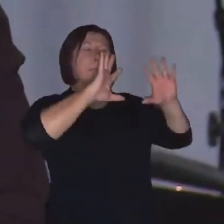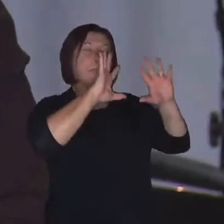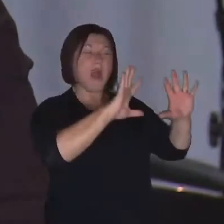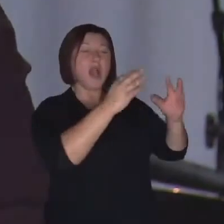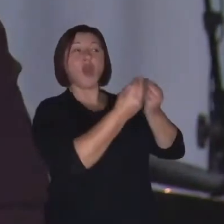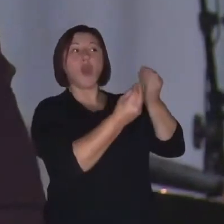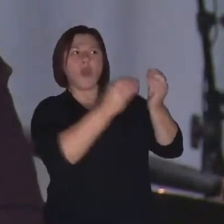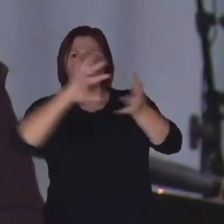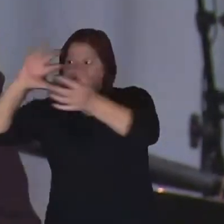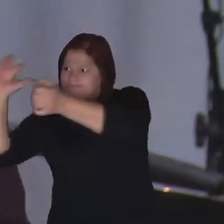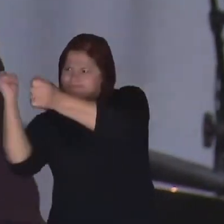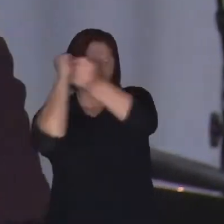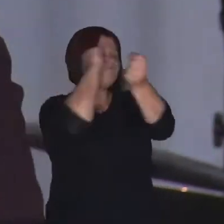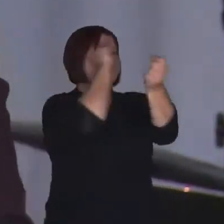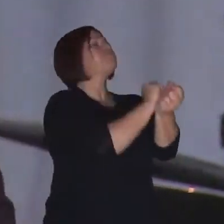Incrível.